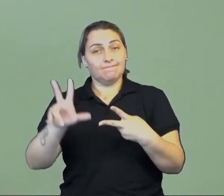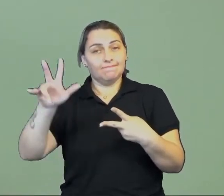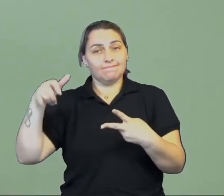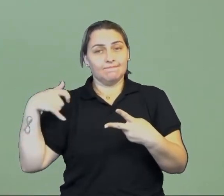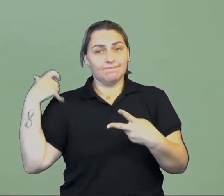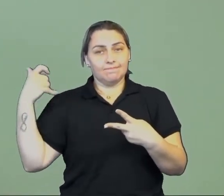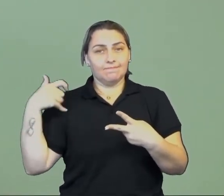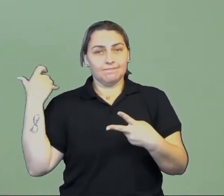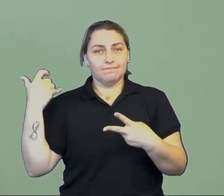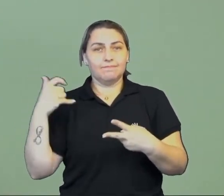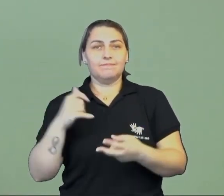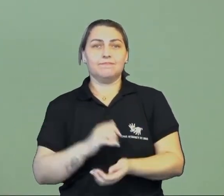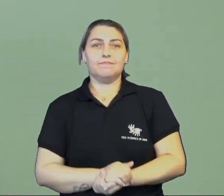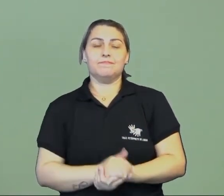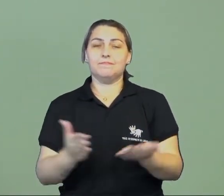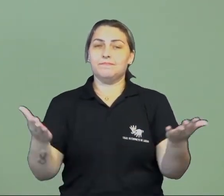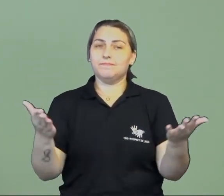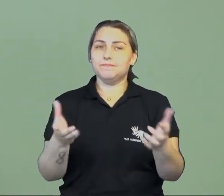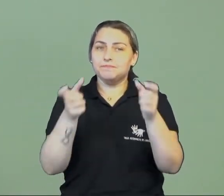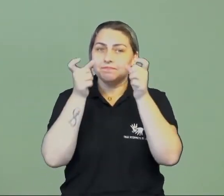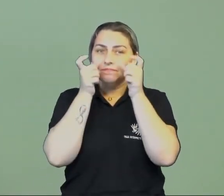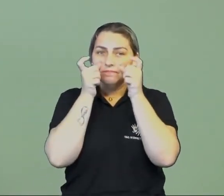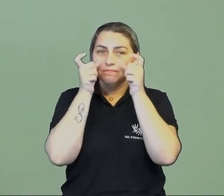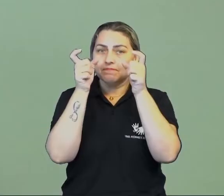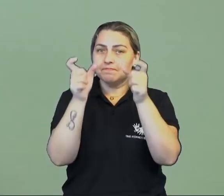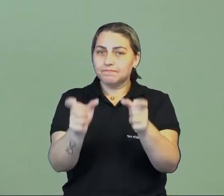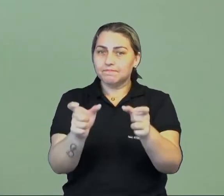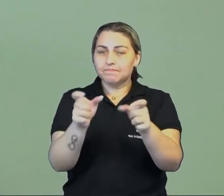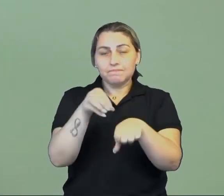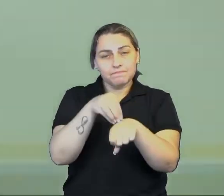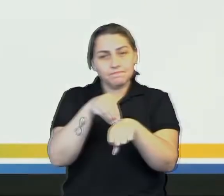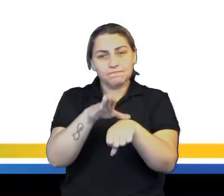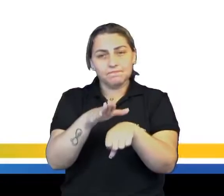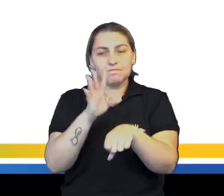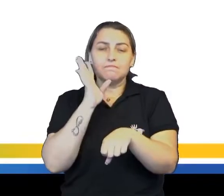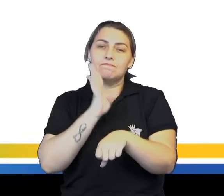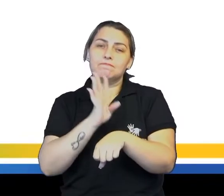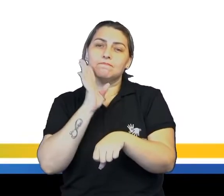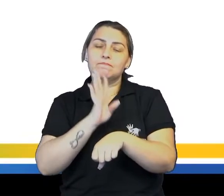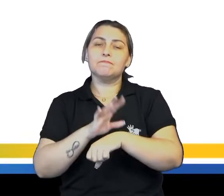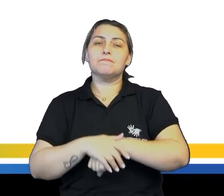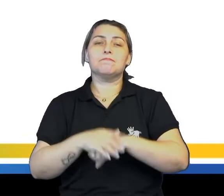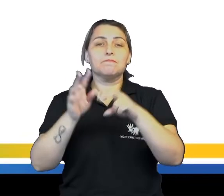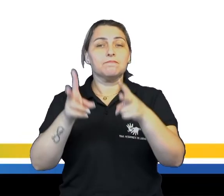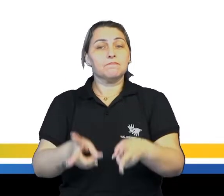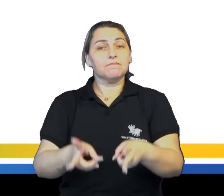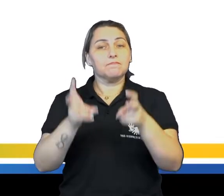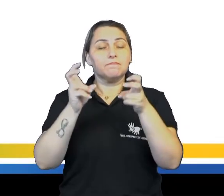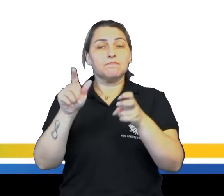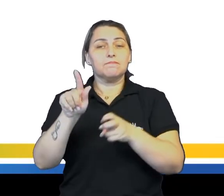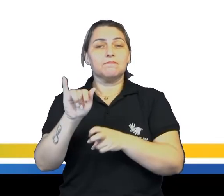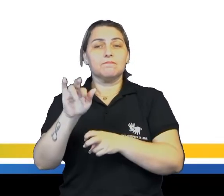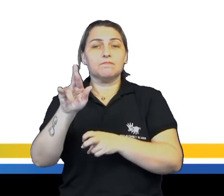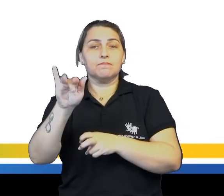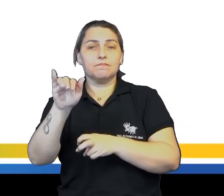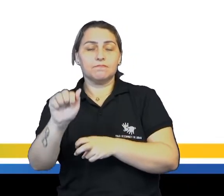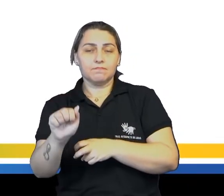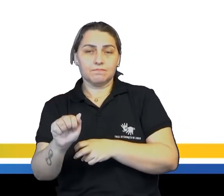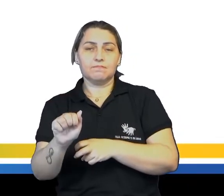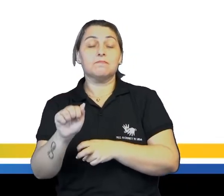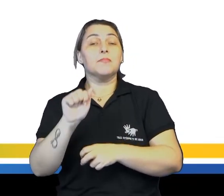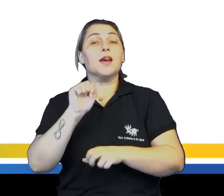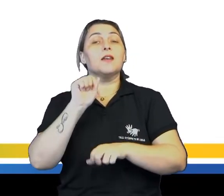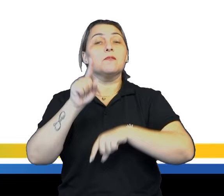idade. Vamos agora a uma dica bem legal para vocês. Percebam aqui que a gíria ela